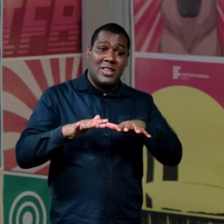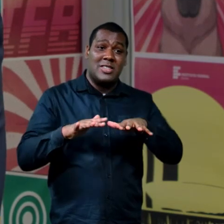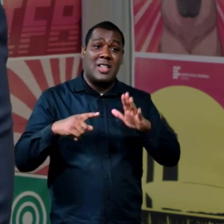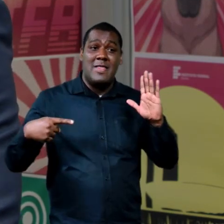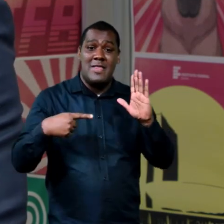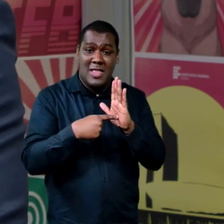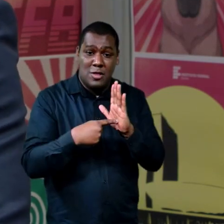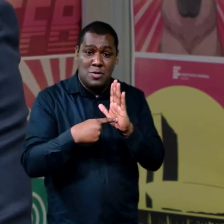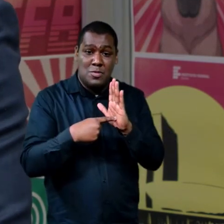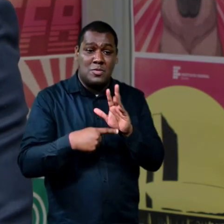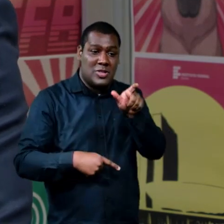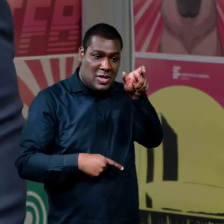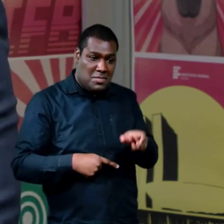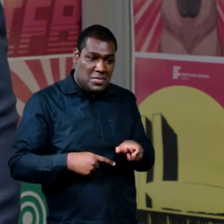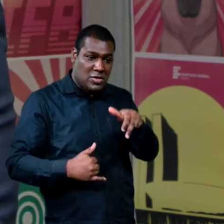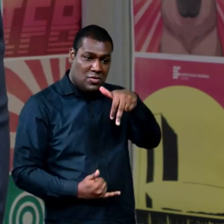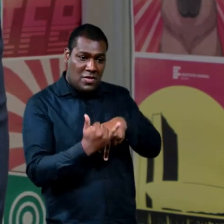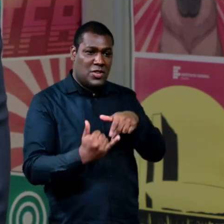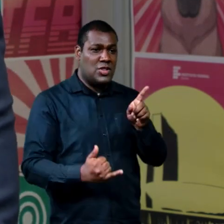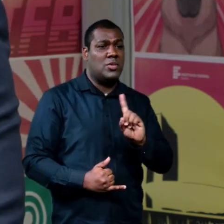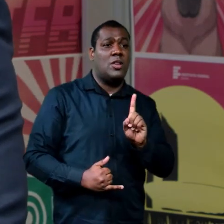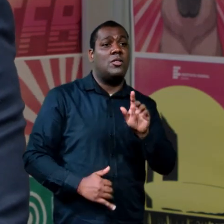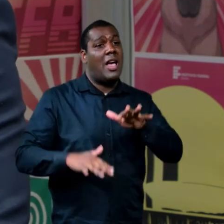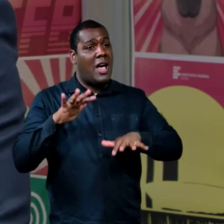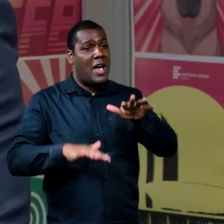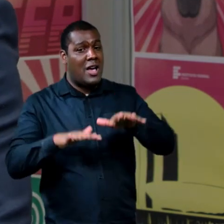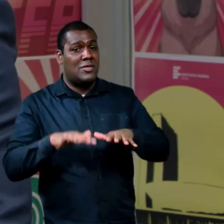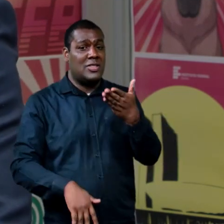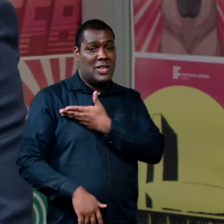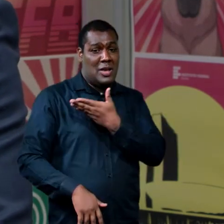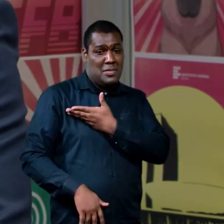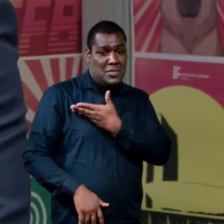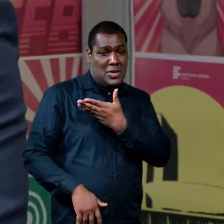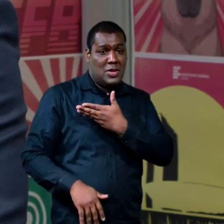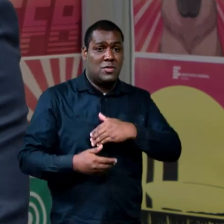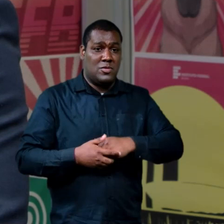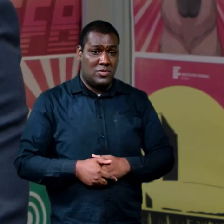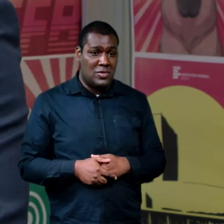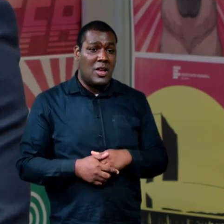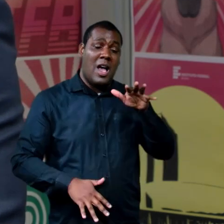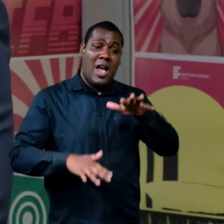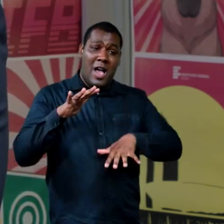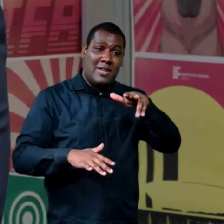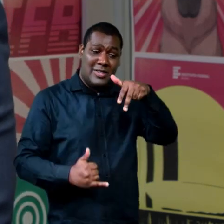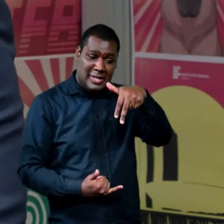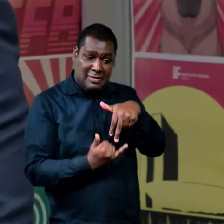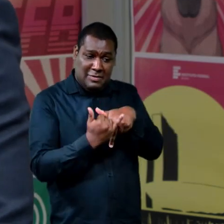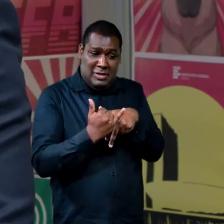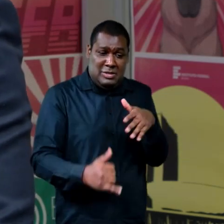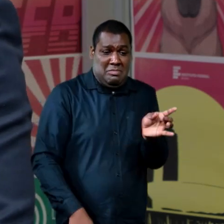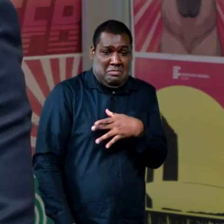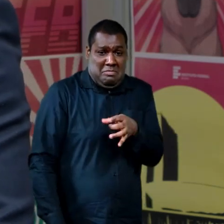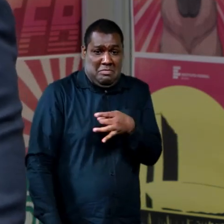isso. Às vezes são amigos, amigas, às vezes a vítima não se sente muito estimulada, ou